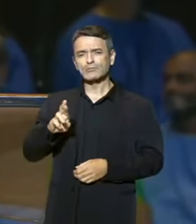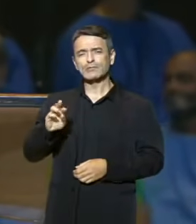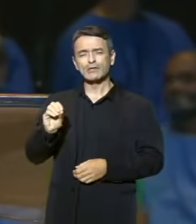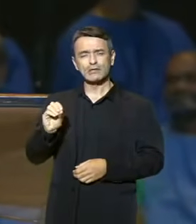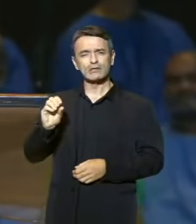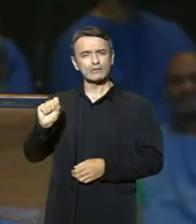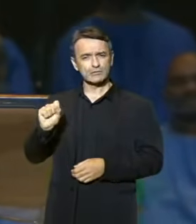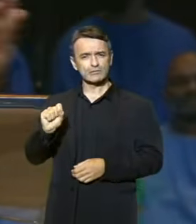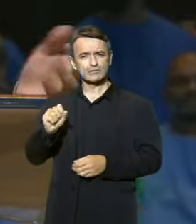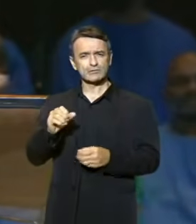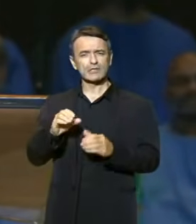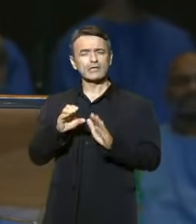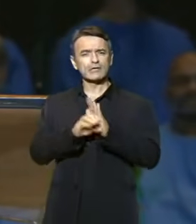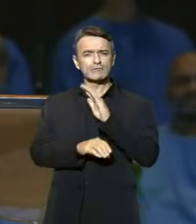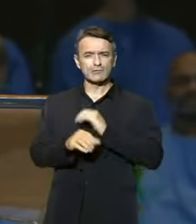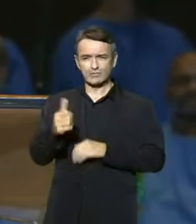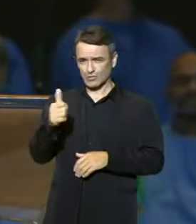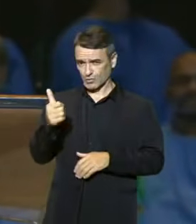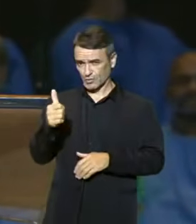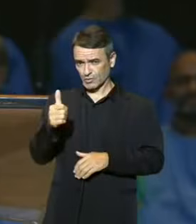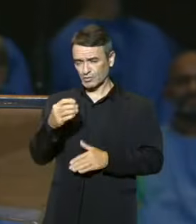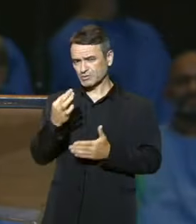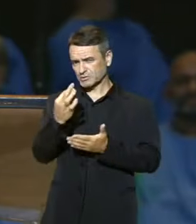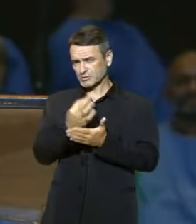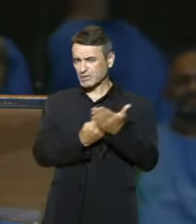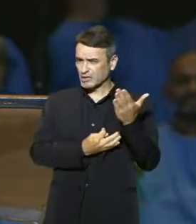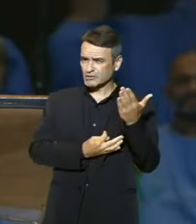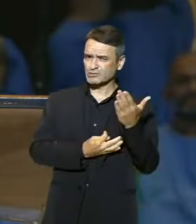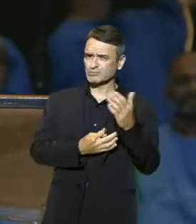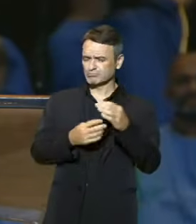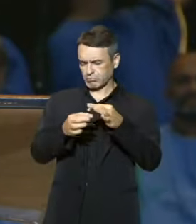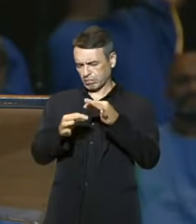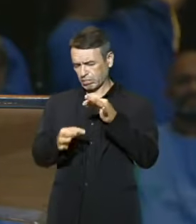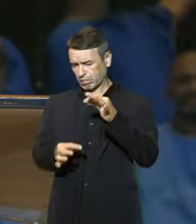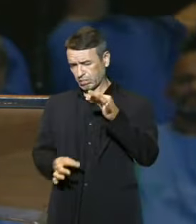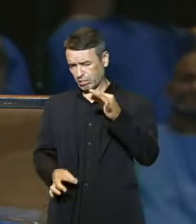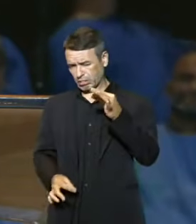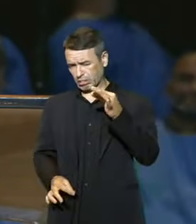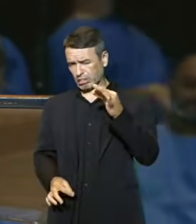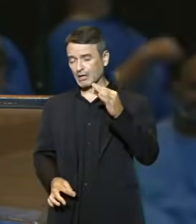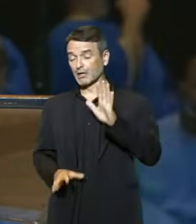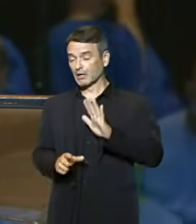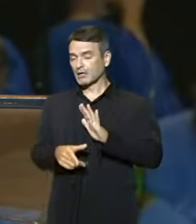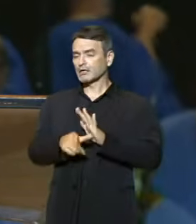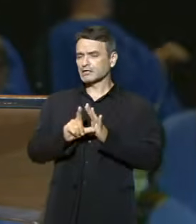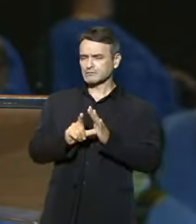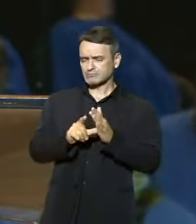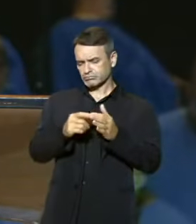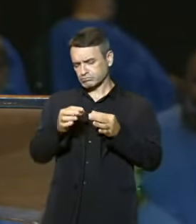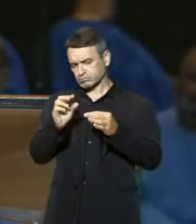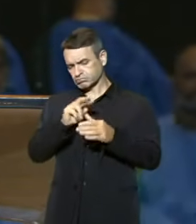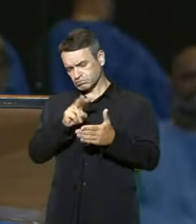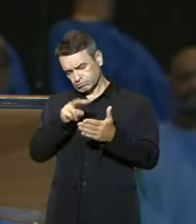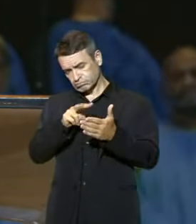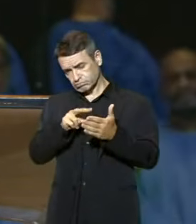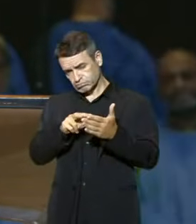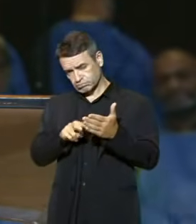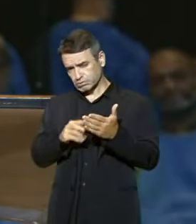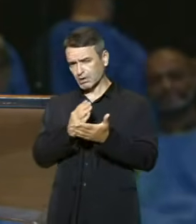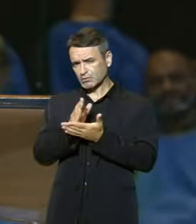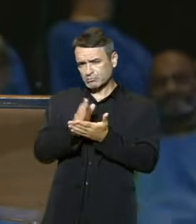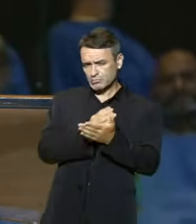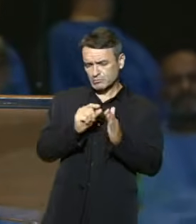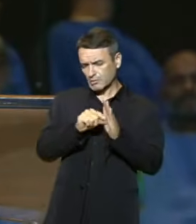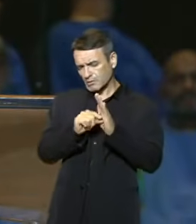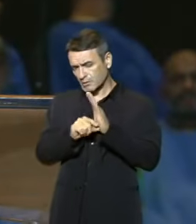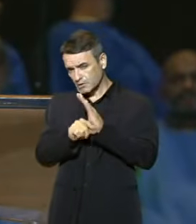o texto picado, um texto grande. Nós vamos ler alguns versículos e depois vamos lendo no decorrer da nossa mensagem, do nosso estudo